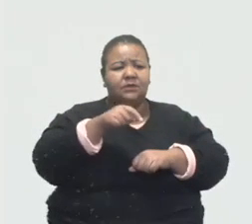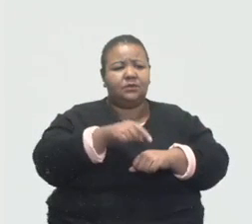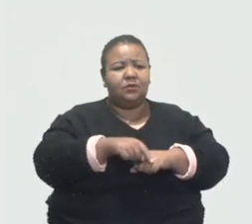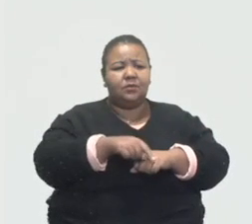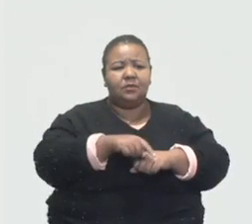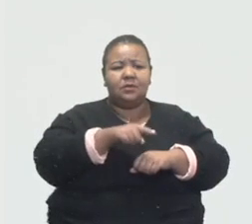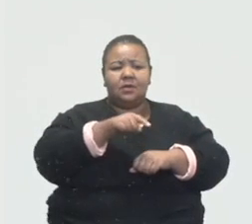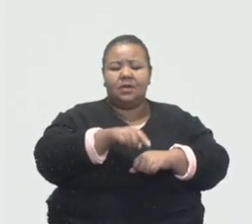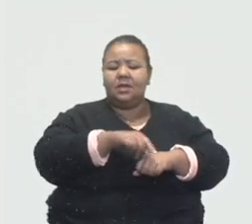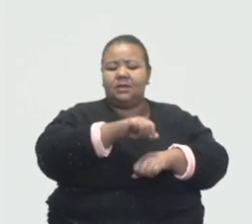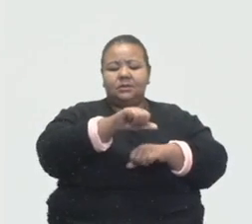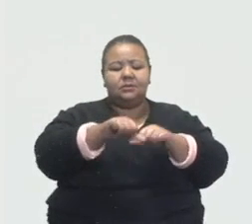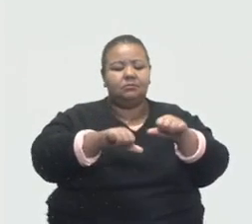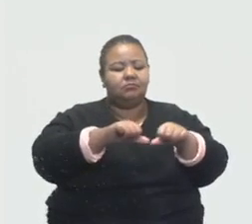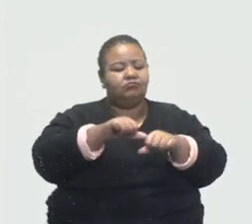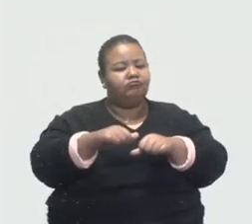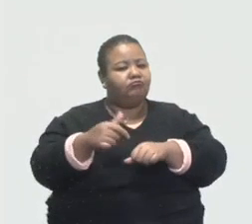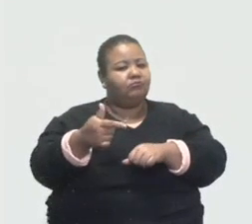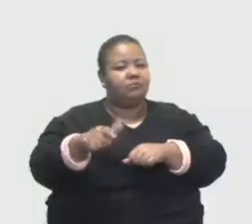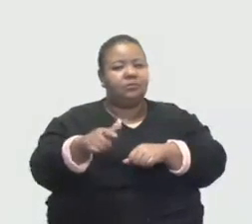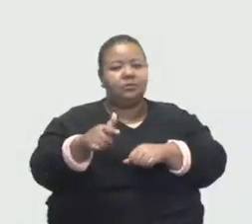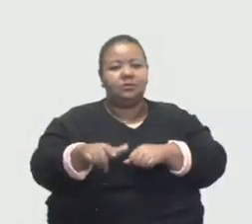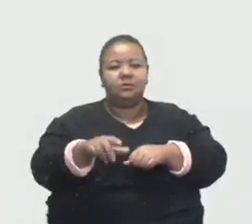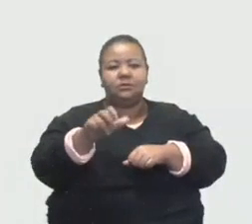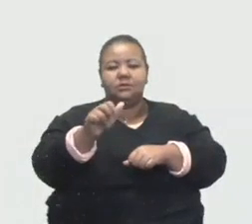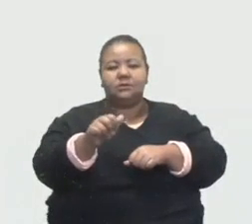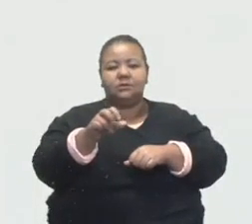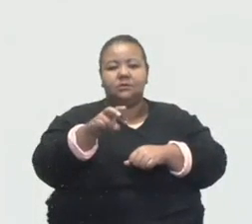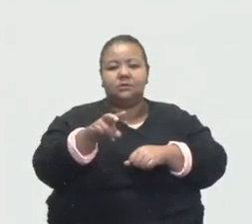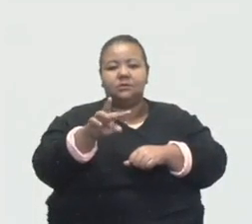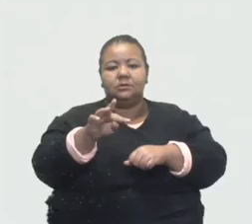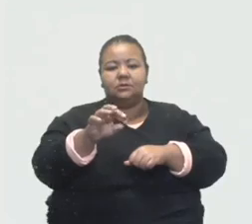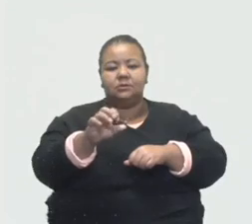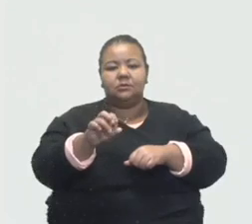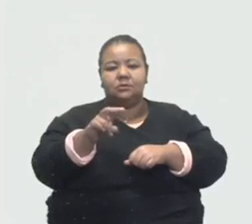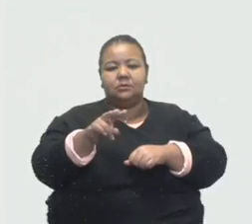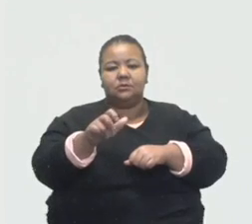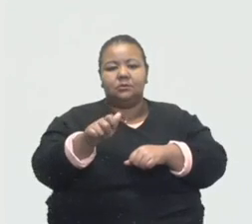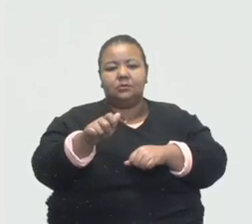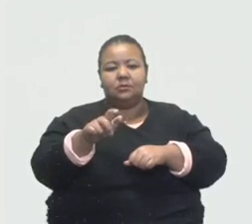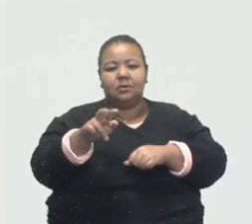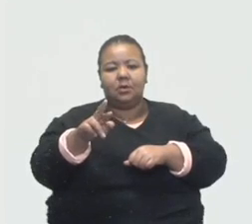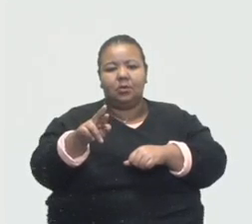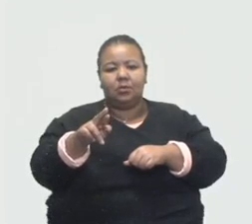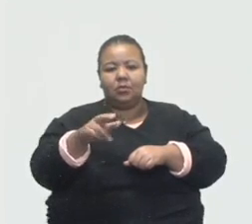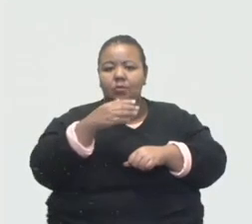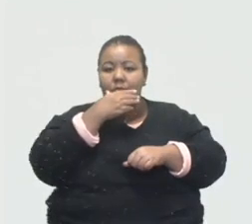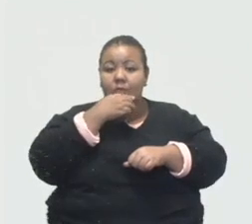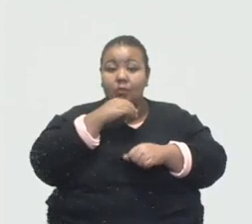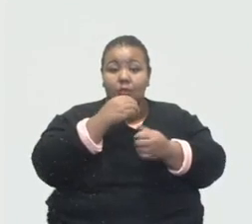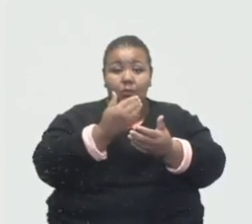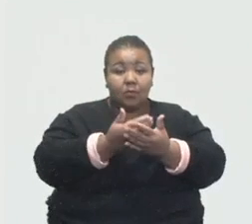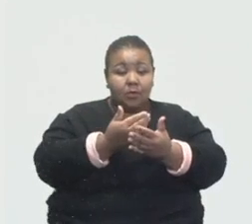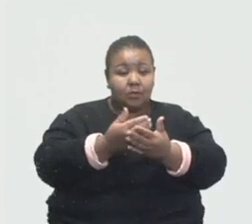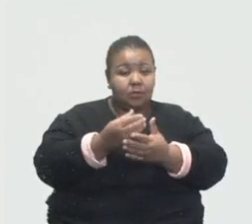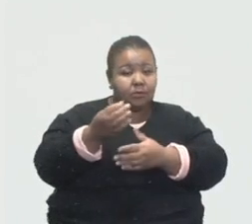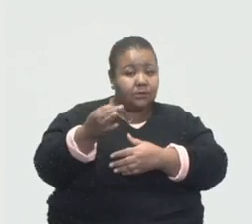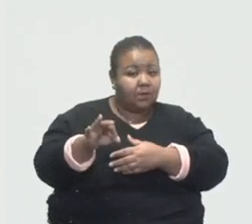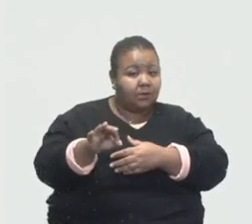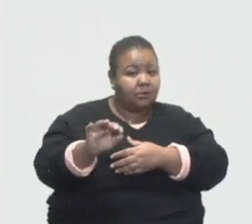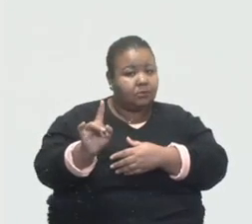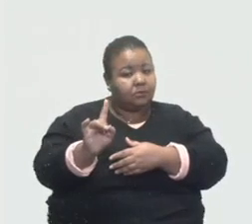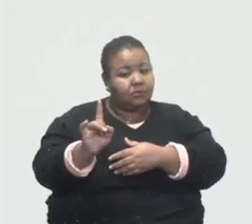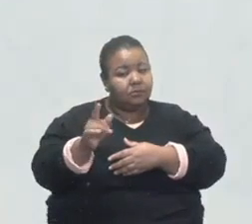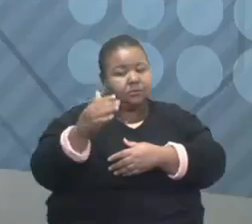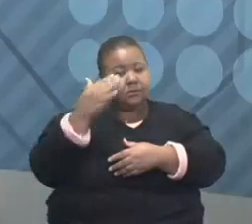essa transformação não tem autovalores. A afirmação do estudante está correta? Para a gente saber se